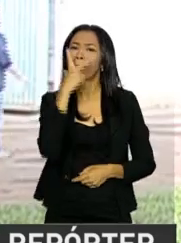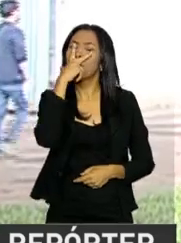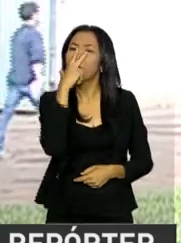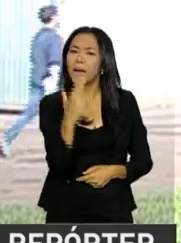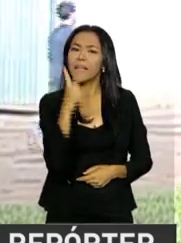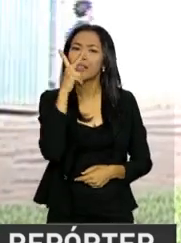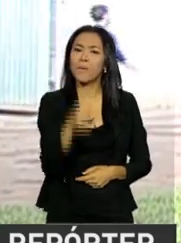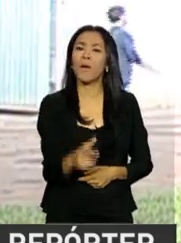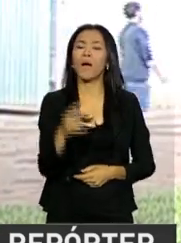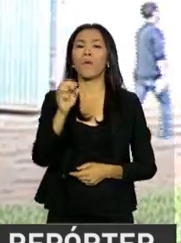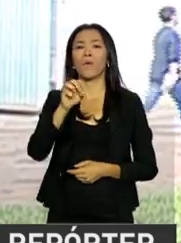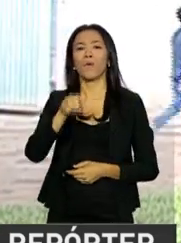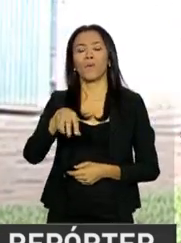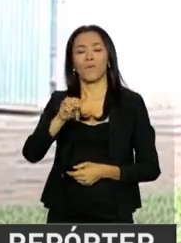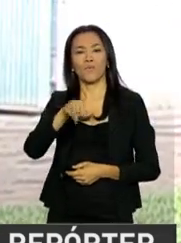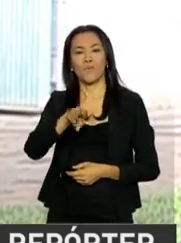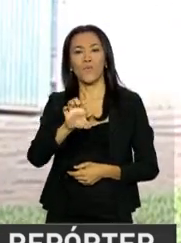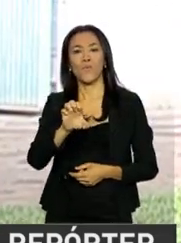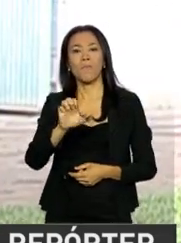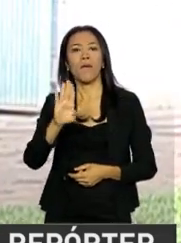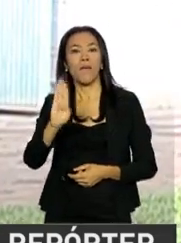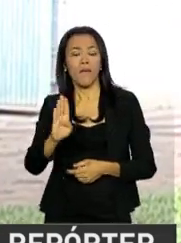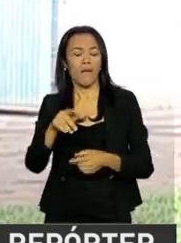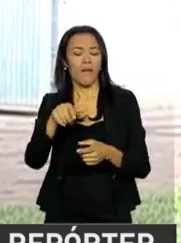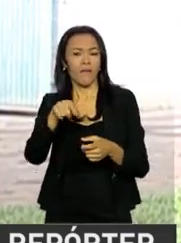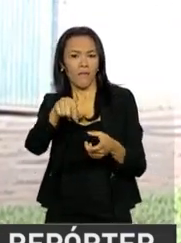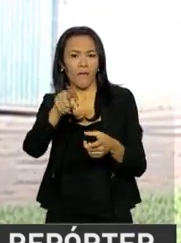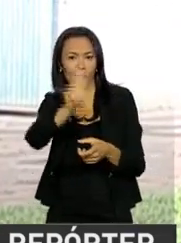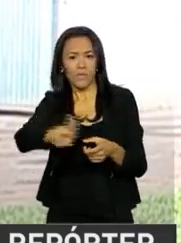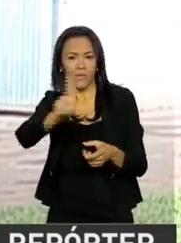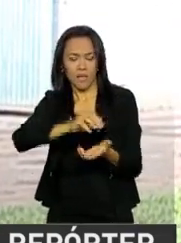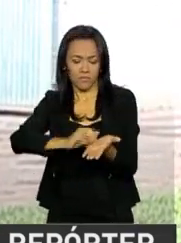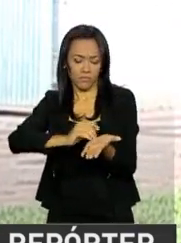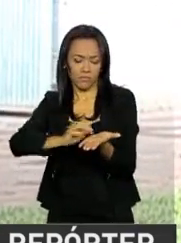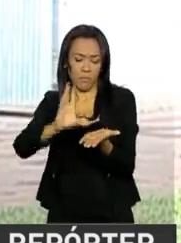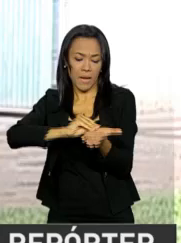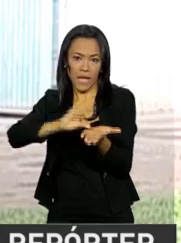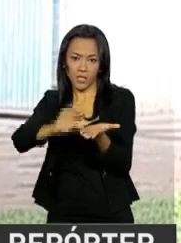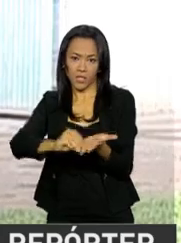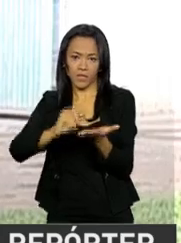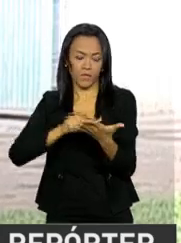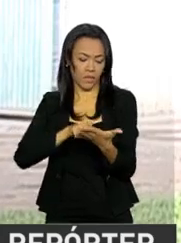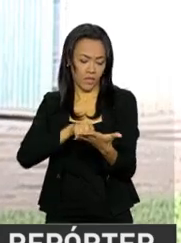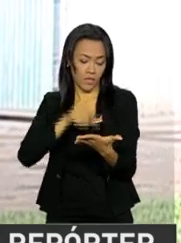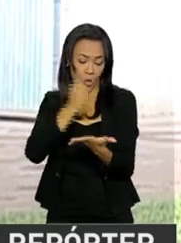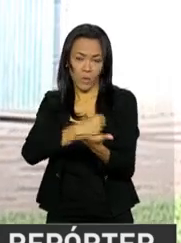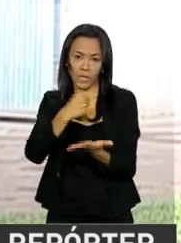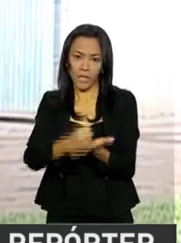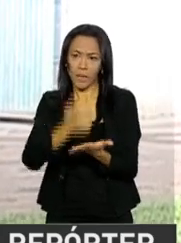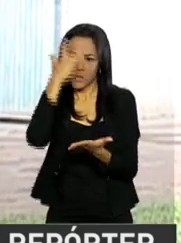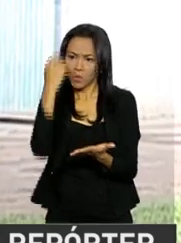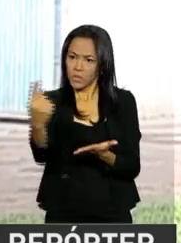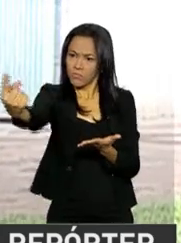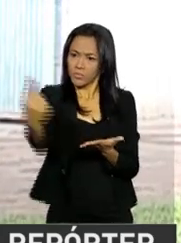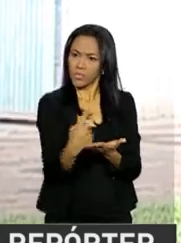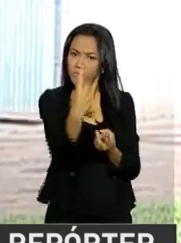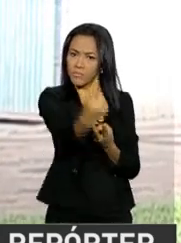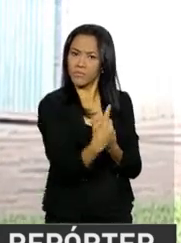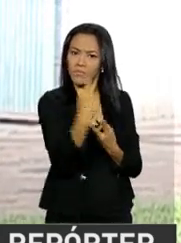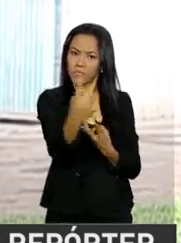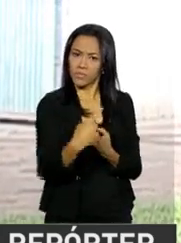aquele aplicativo que funciona no celular e é usado para contratar transporte individual. Foi feita